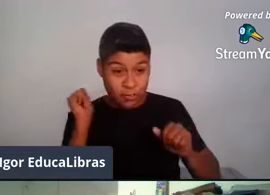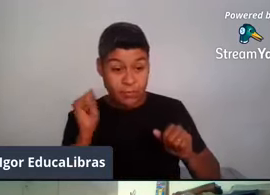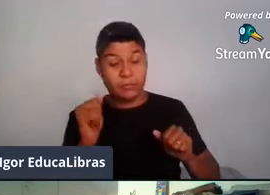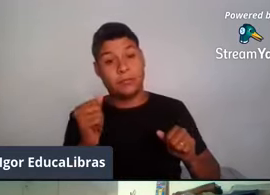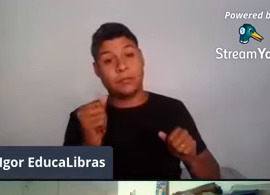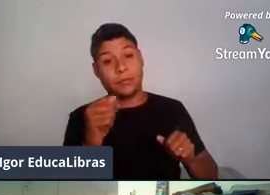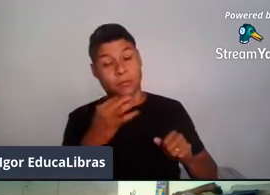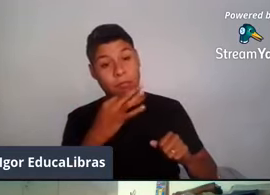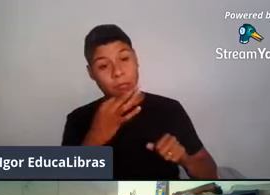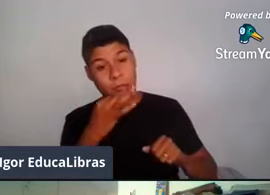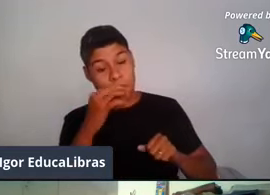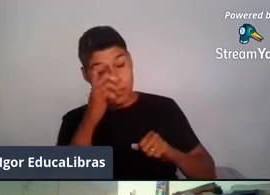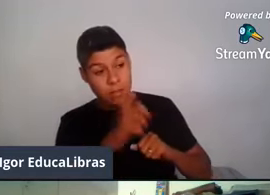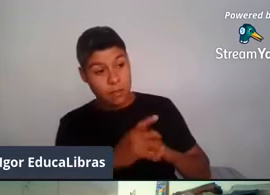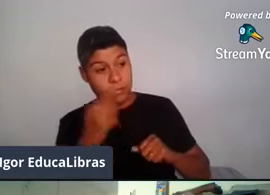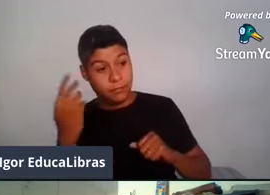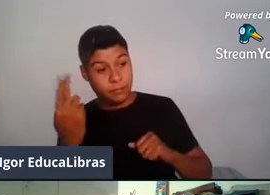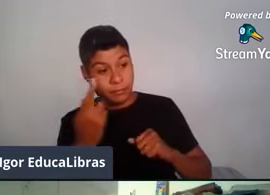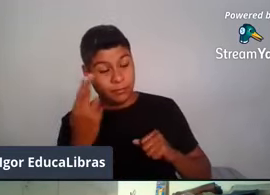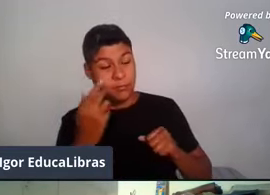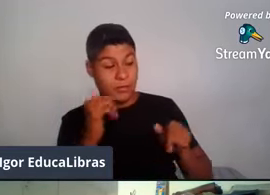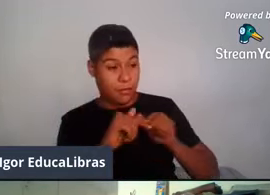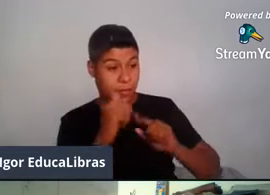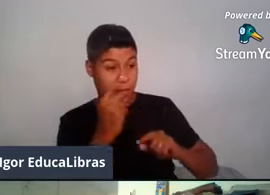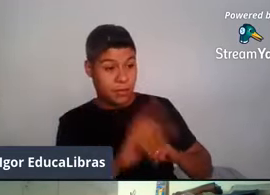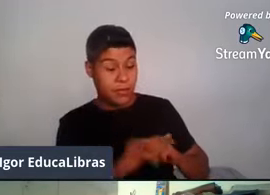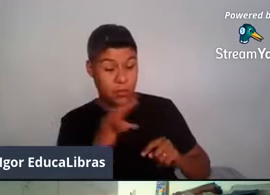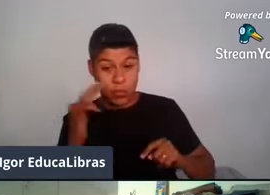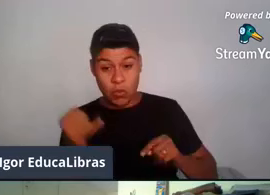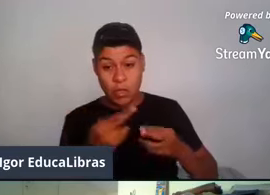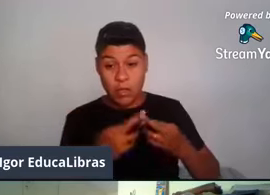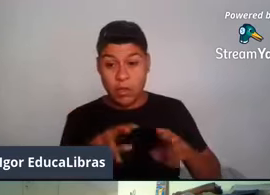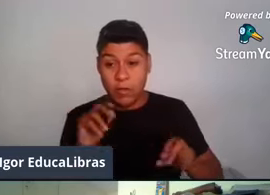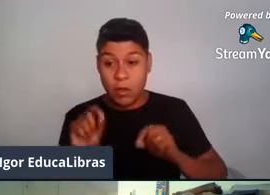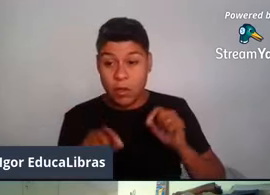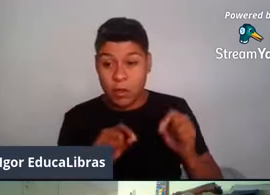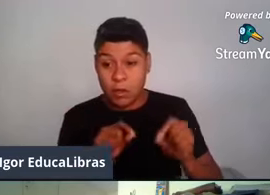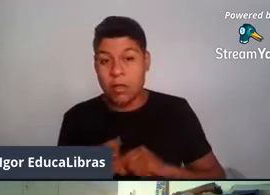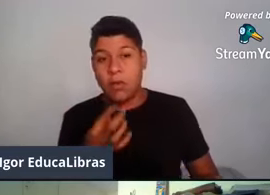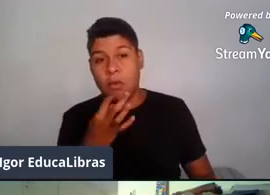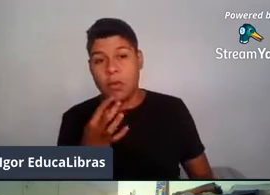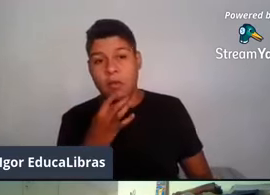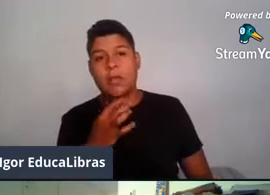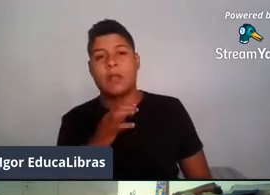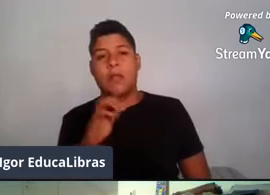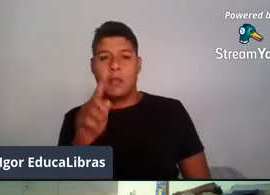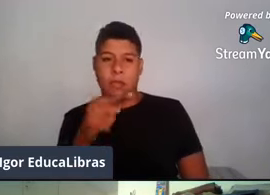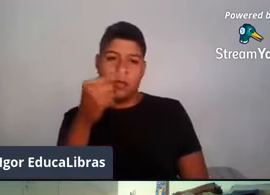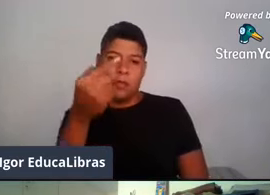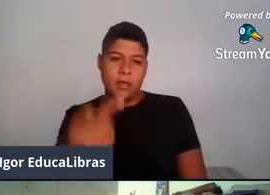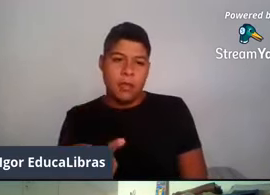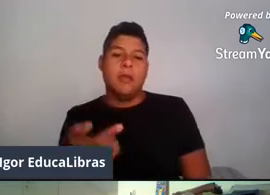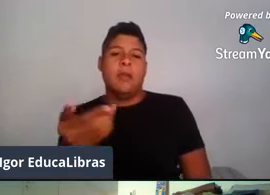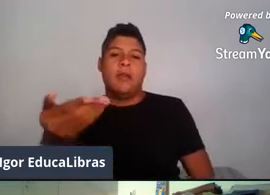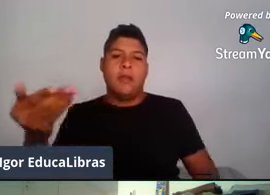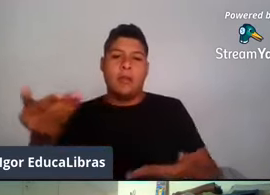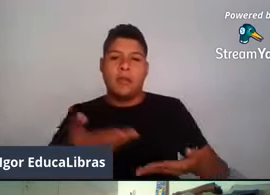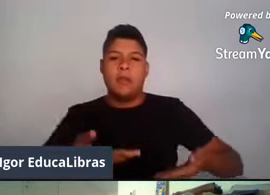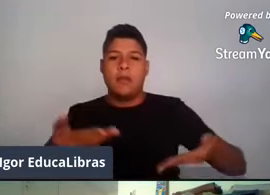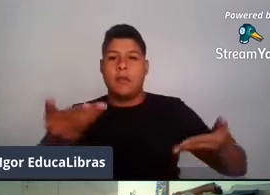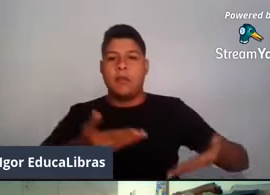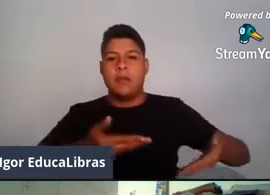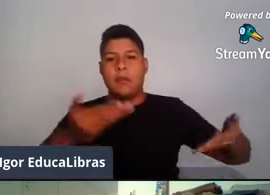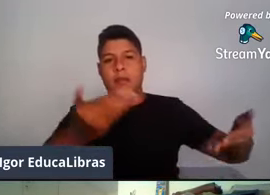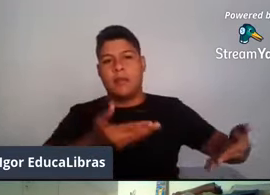reconhecer o trabalho histórico que ela fazia, para todo mundo resolver reconhecer depois e convidá-la. Roubá-la de